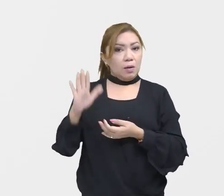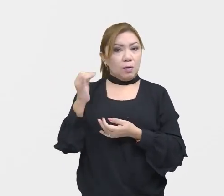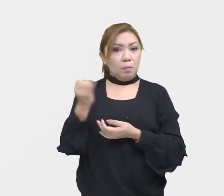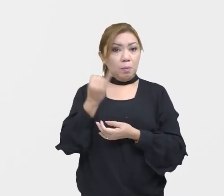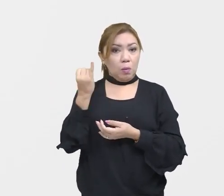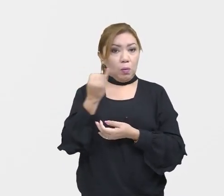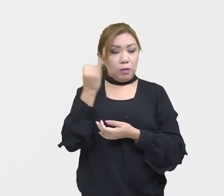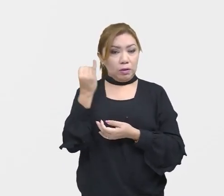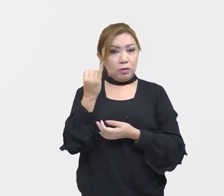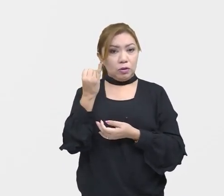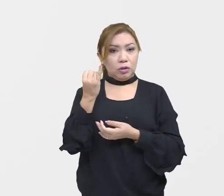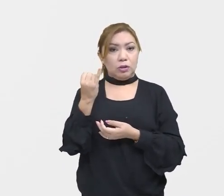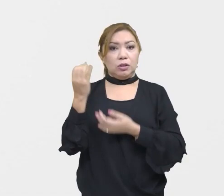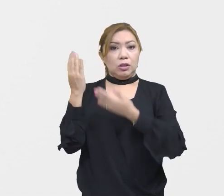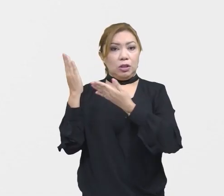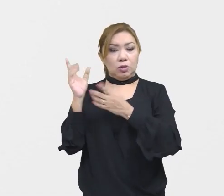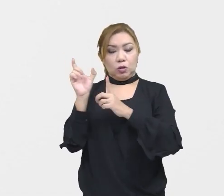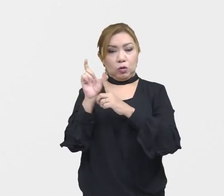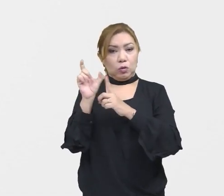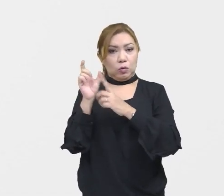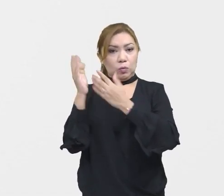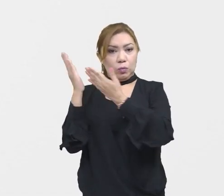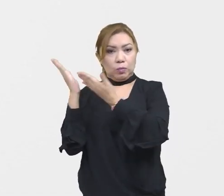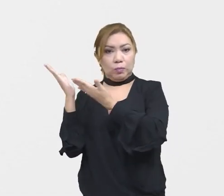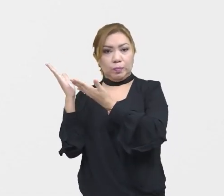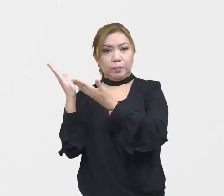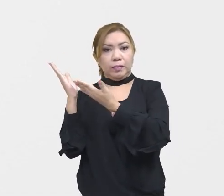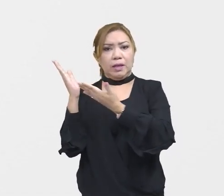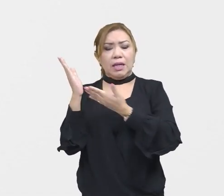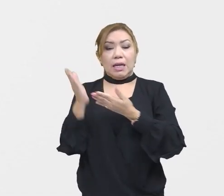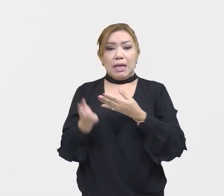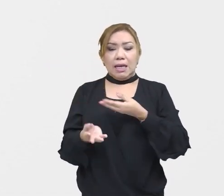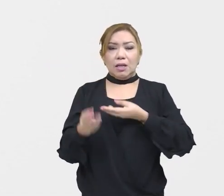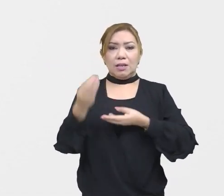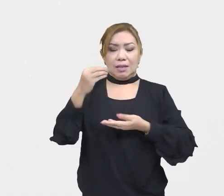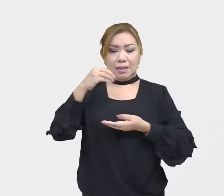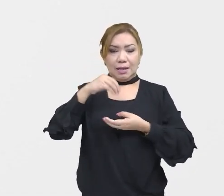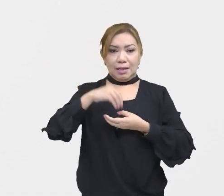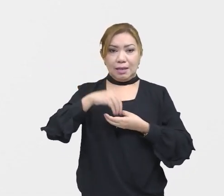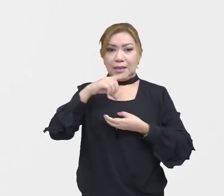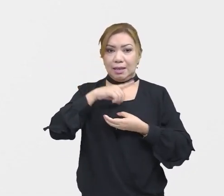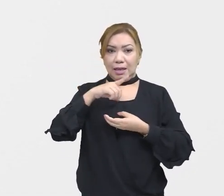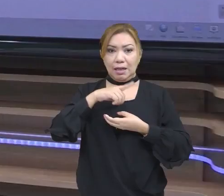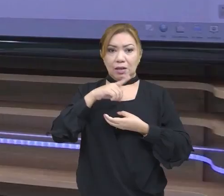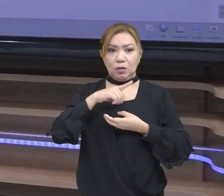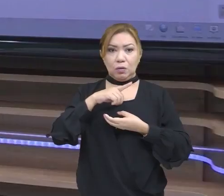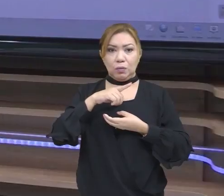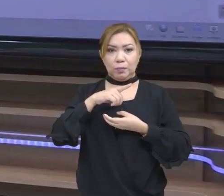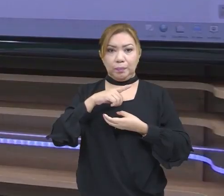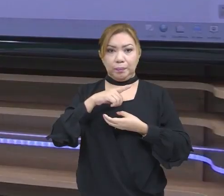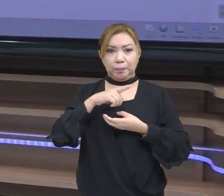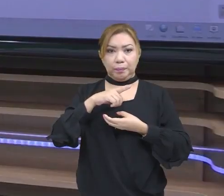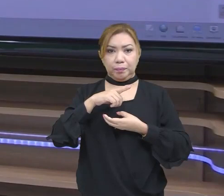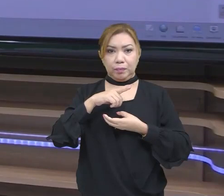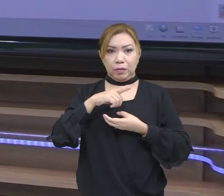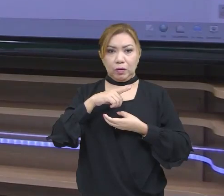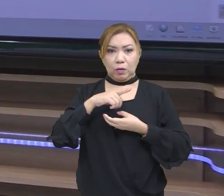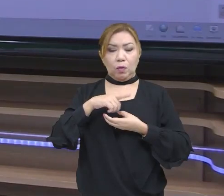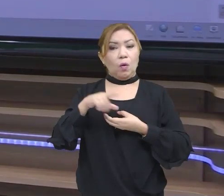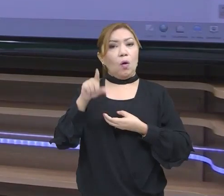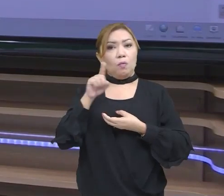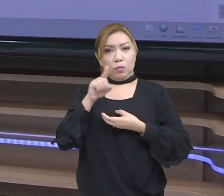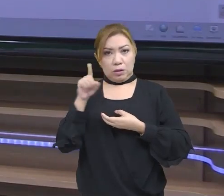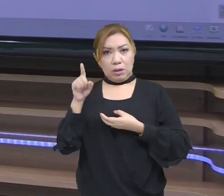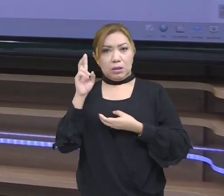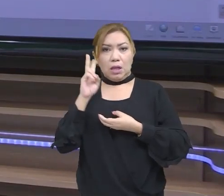são nutrientes que fornecem o sódio, o potássio, o cálcio e o ferro. Olhem para cá rapidinho. Vocês lembram que nós